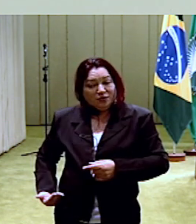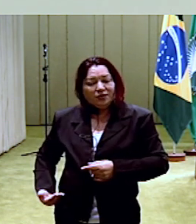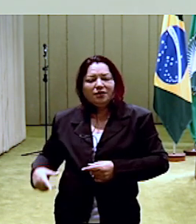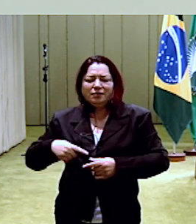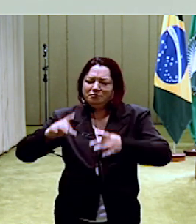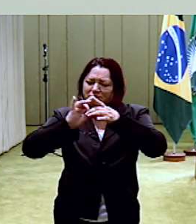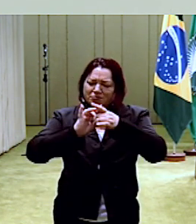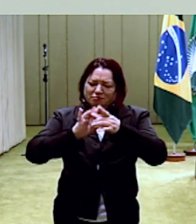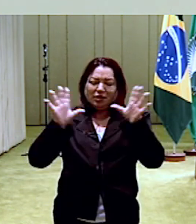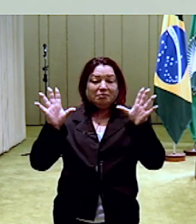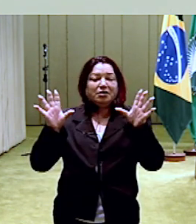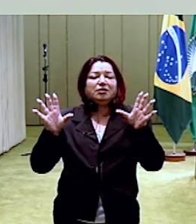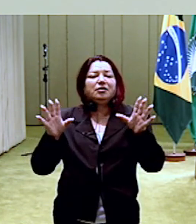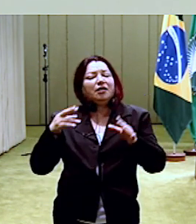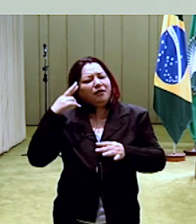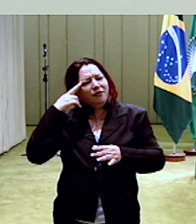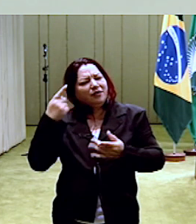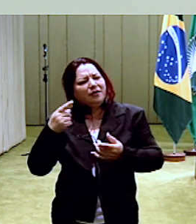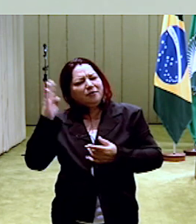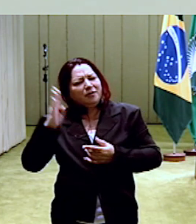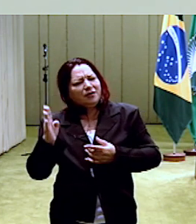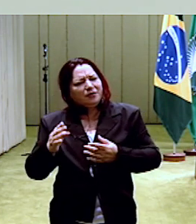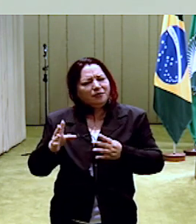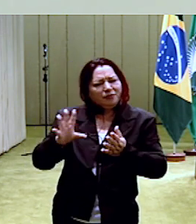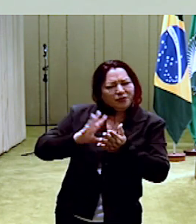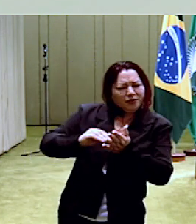política deliberada. Acho que é uma reflexão para o Brasil pensar,